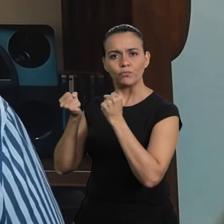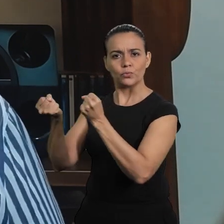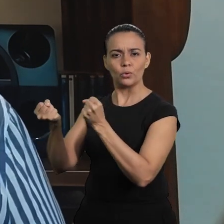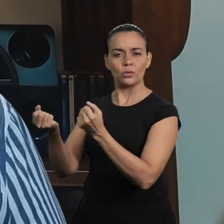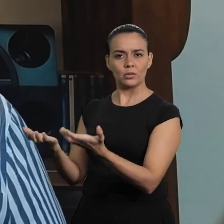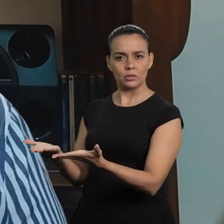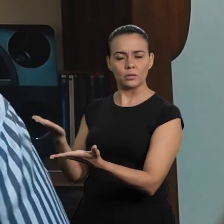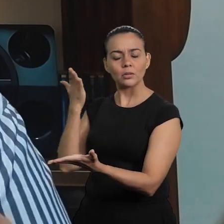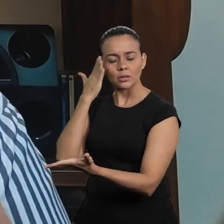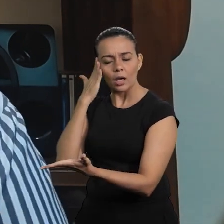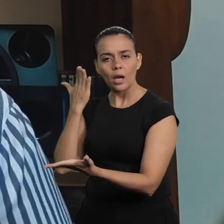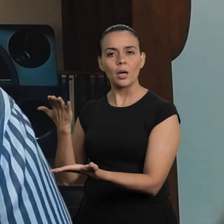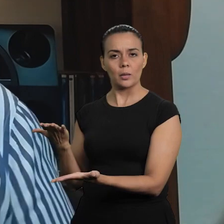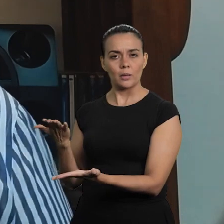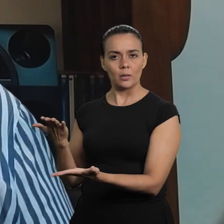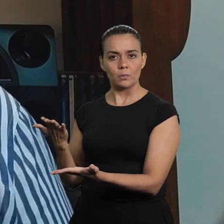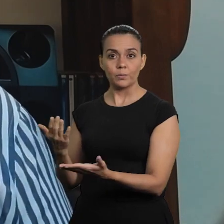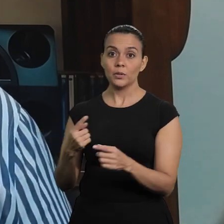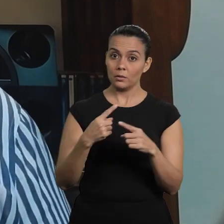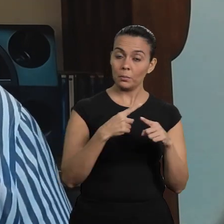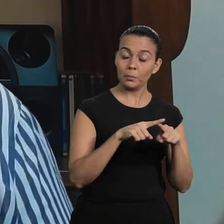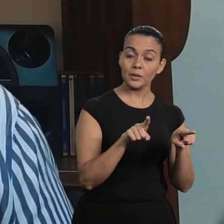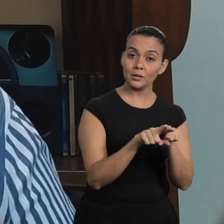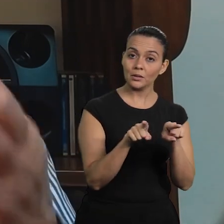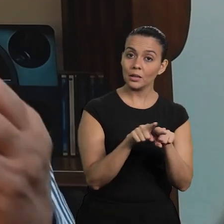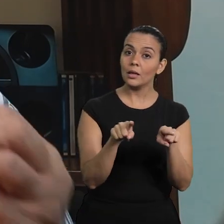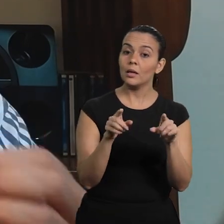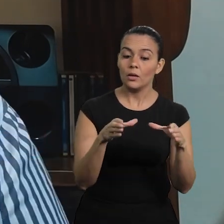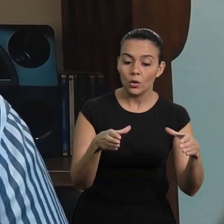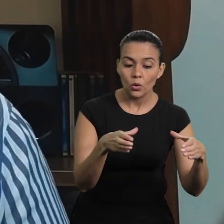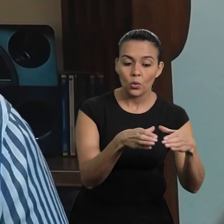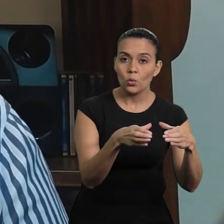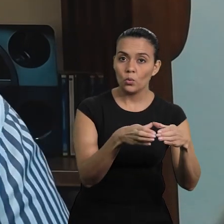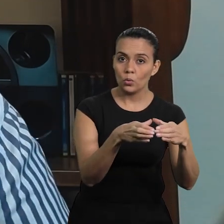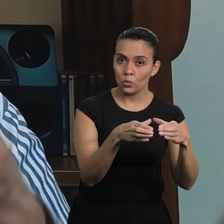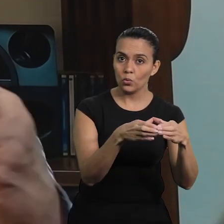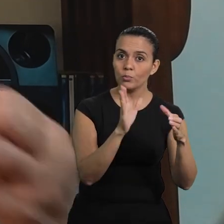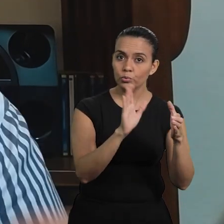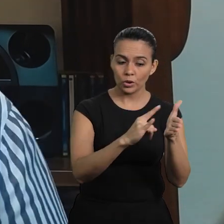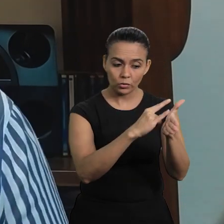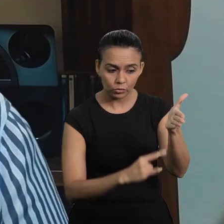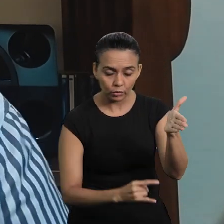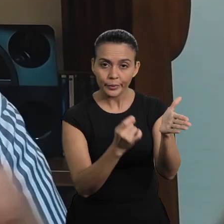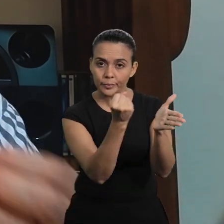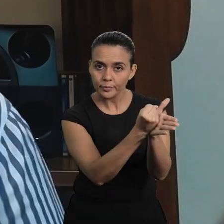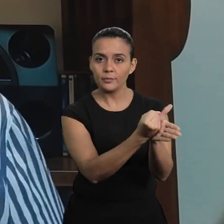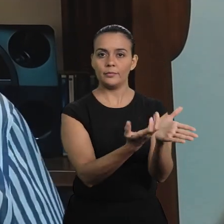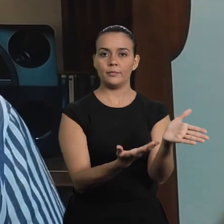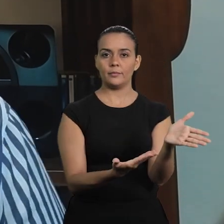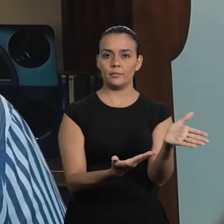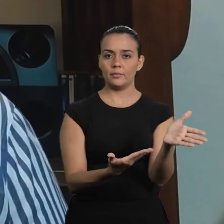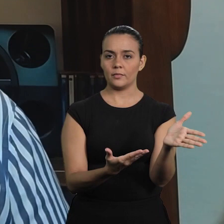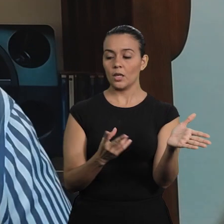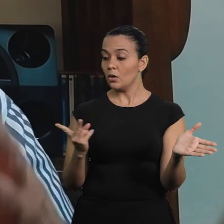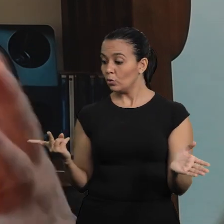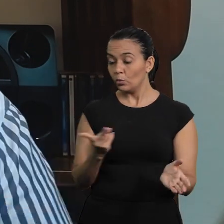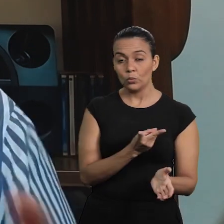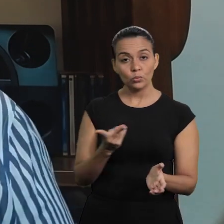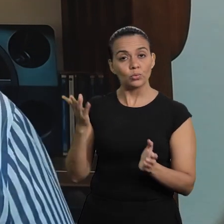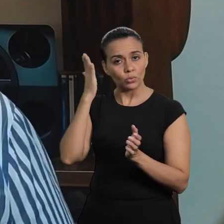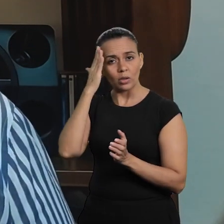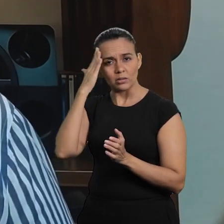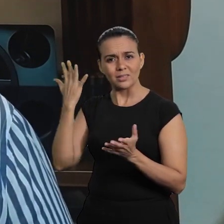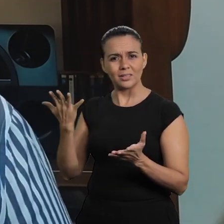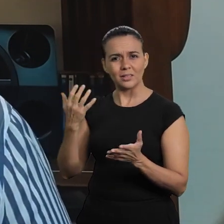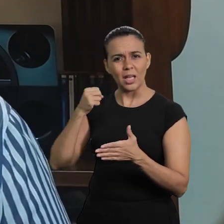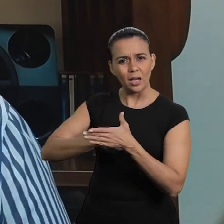ser organizações porque eles não se registram. Eles têm suas missões, eles têm suas lutas, suas causas. Eles sabem o